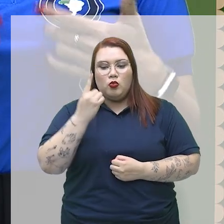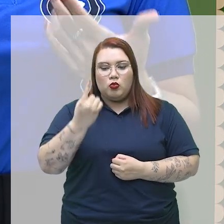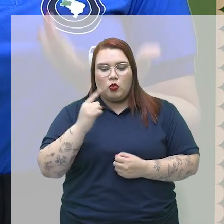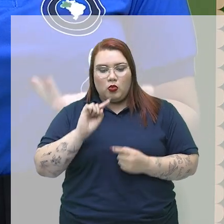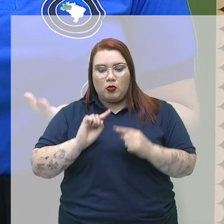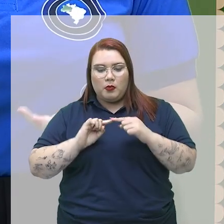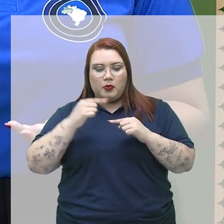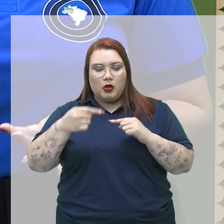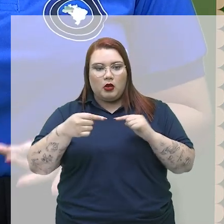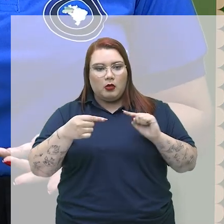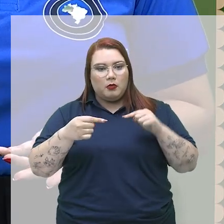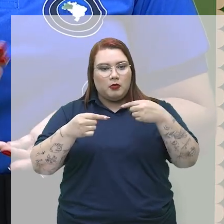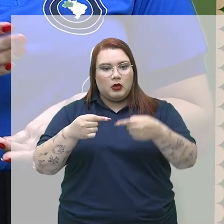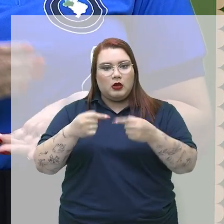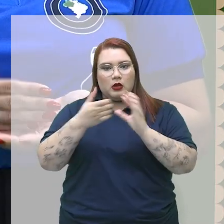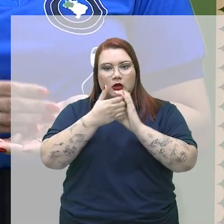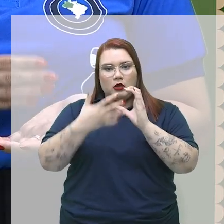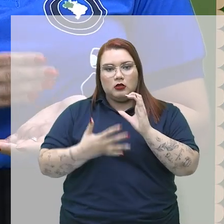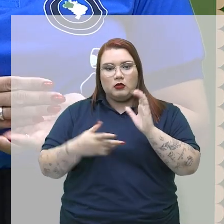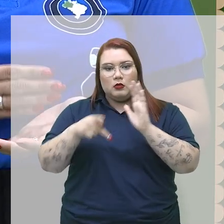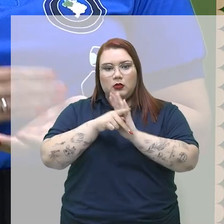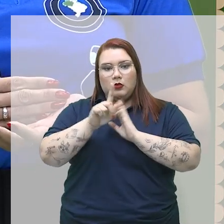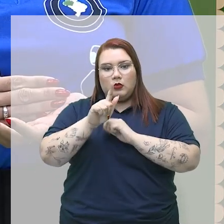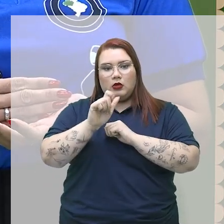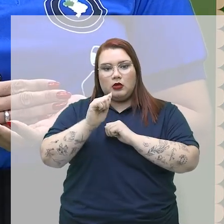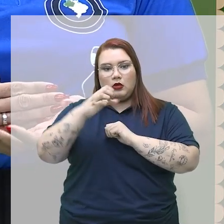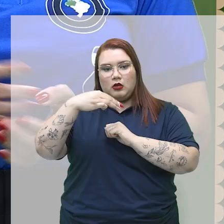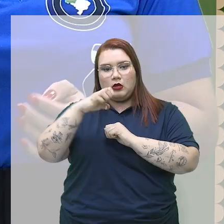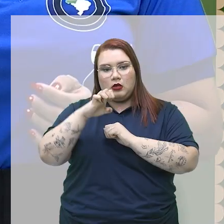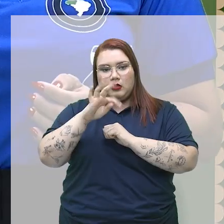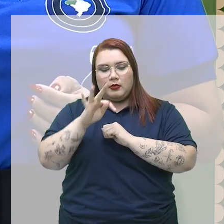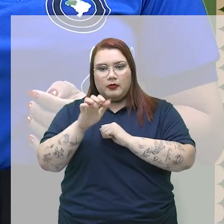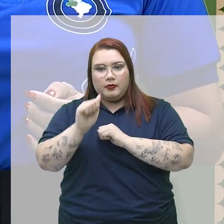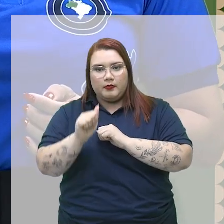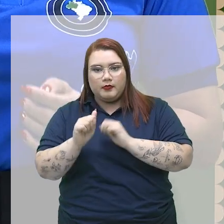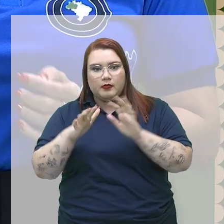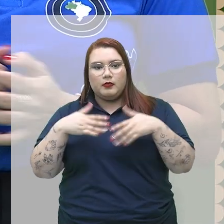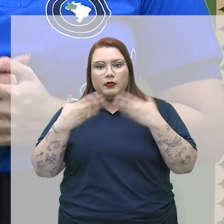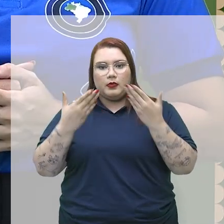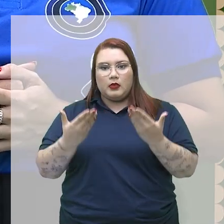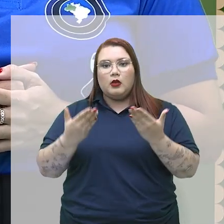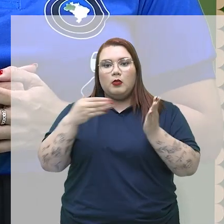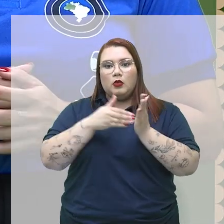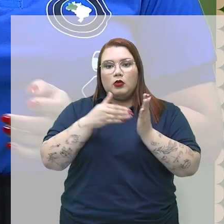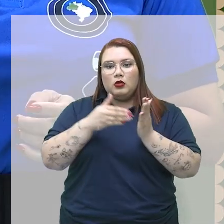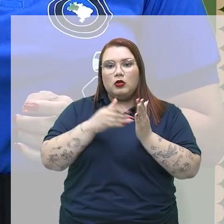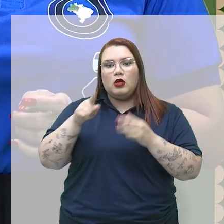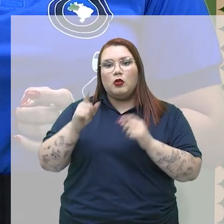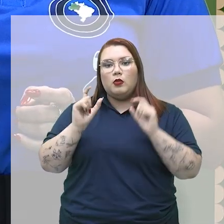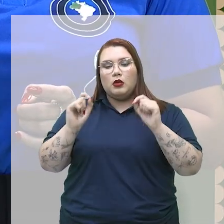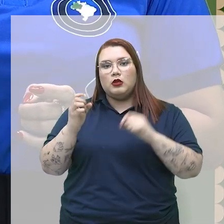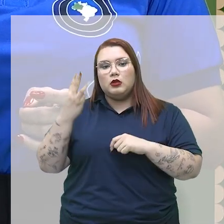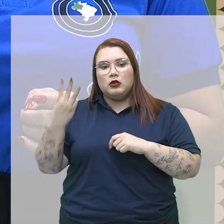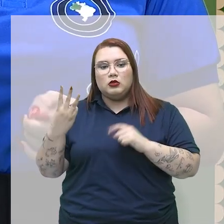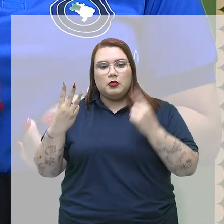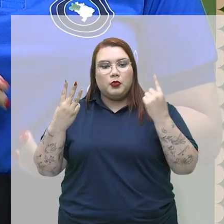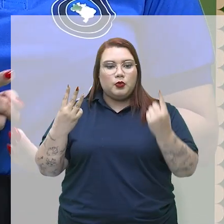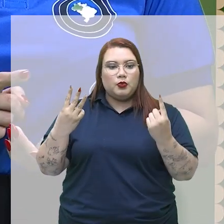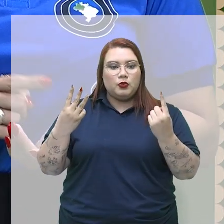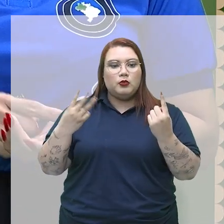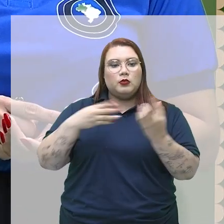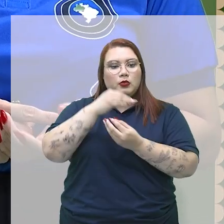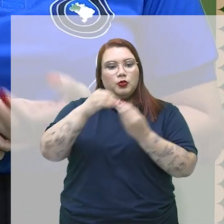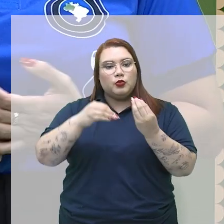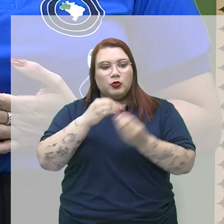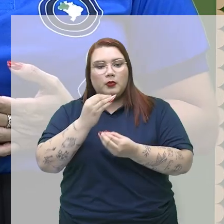um fator para cada característica em cada gameta. E aqui a gente observa, por fim, né, a proporção que era